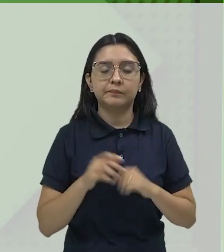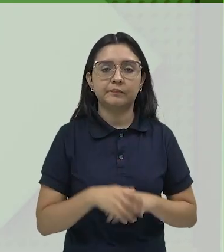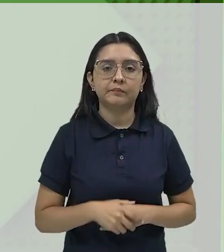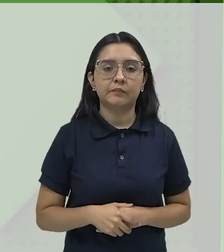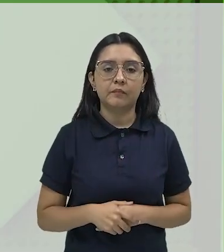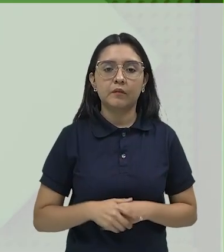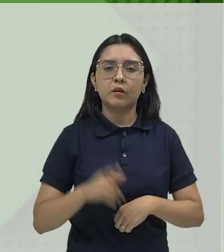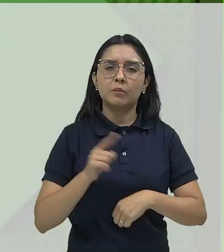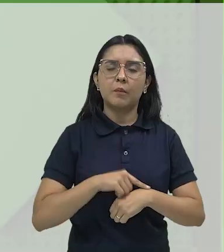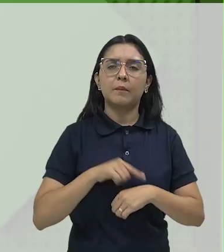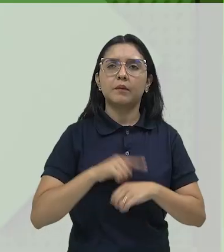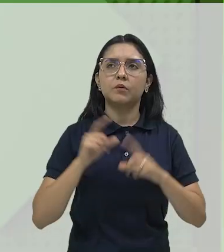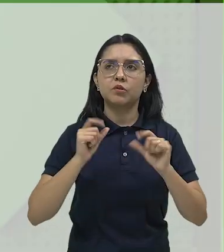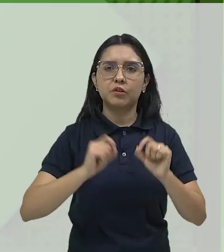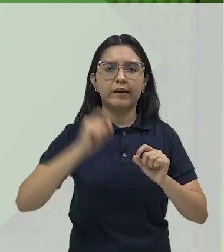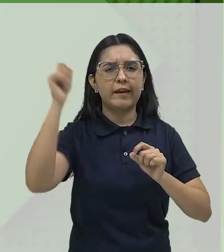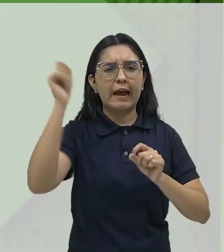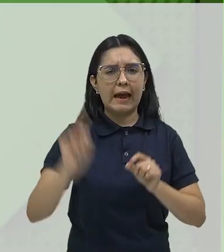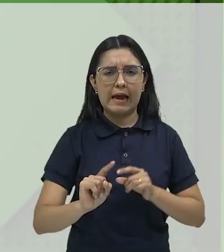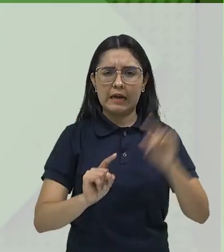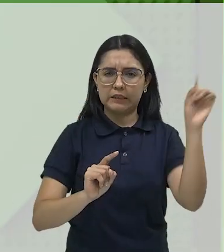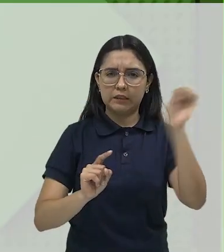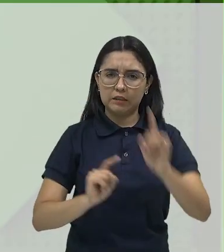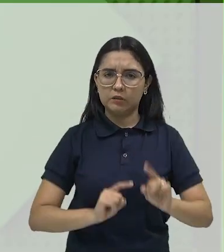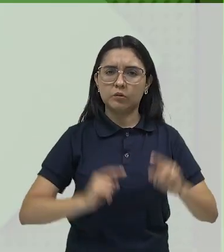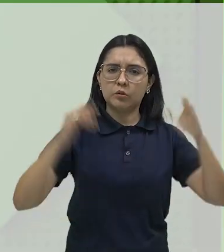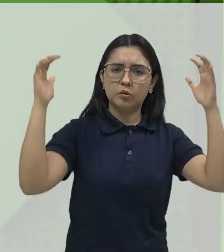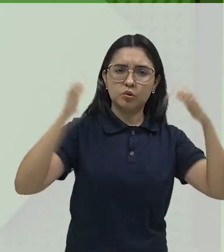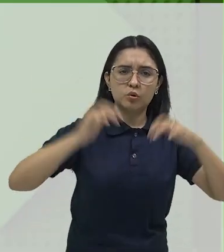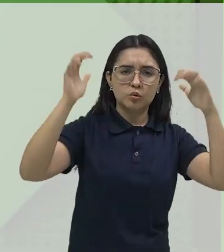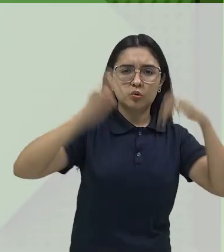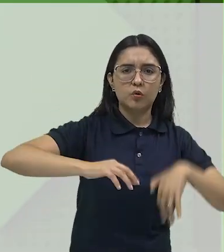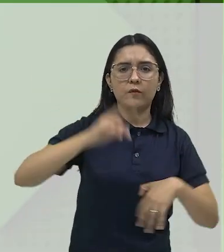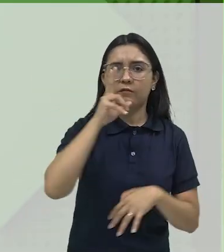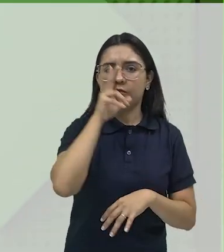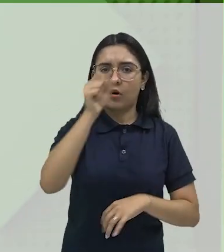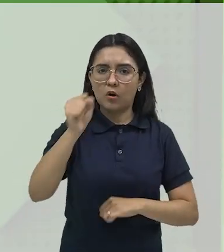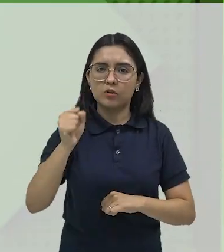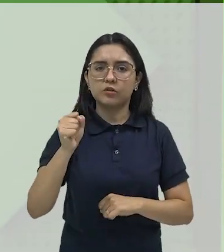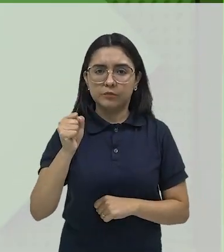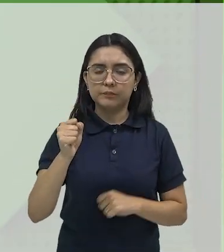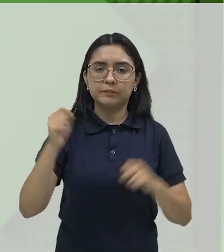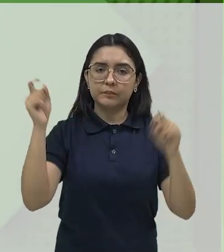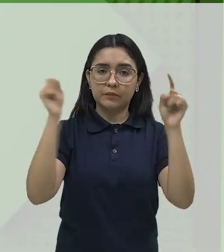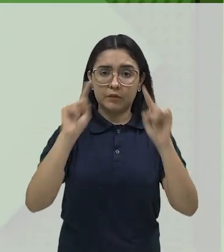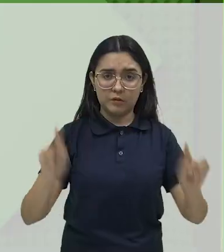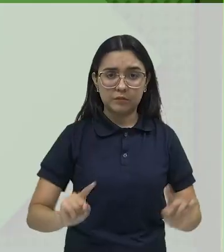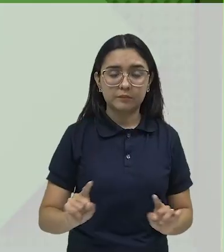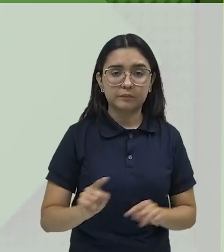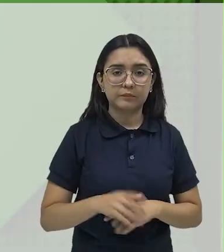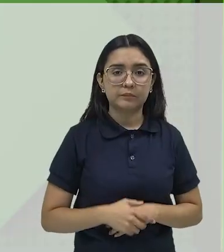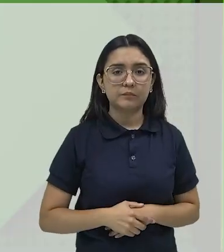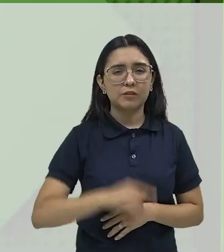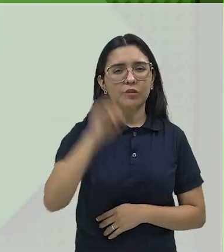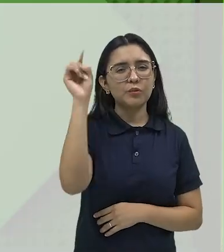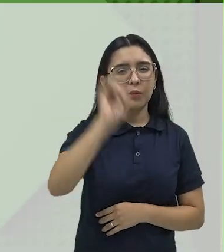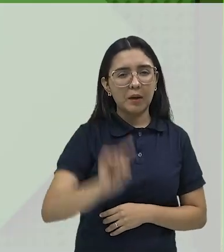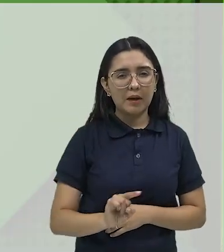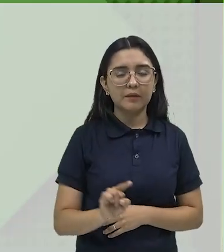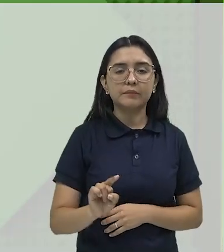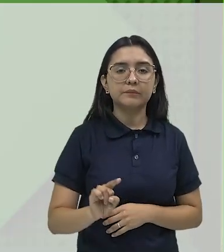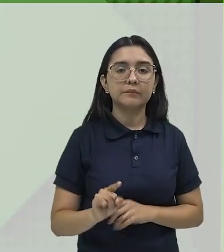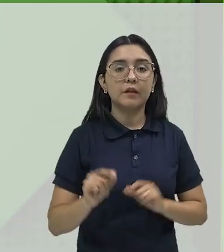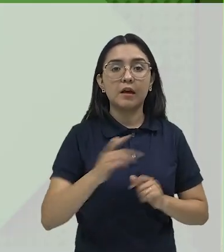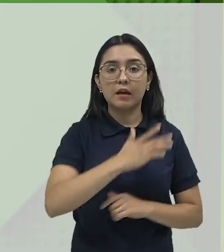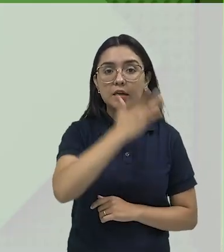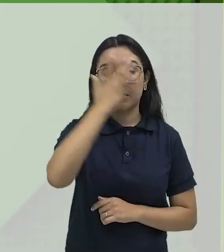no momento de raios, né? Num temporal, numa tempestade, onde estiver acontecendo muitos raios,